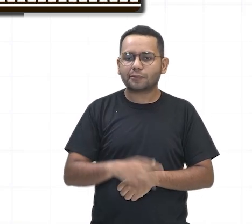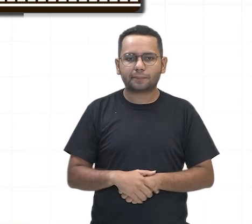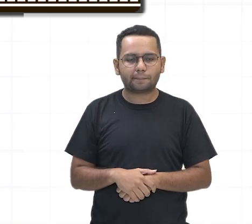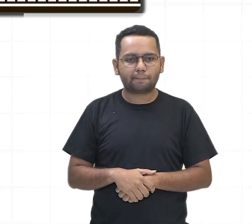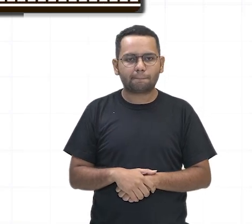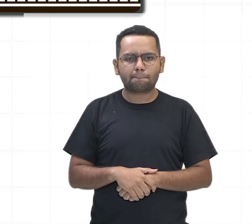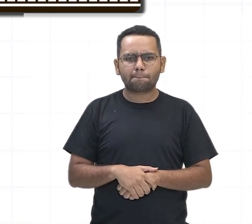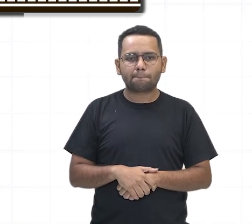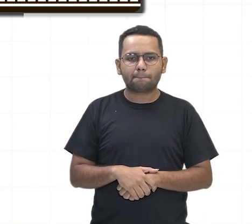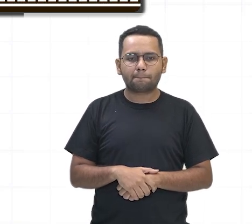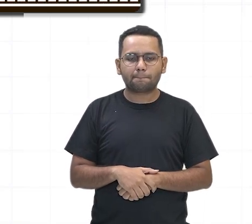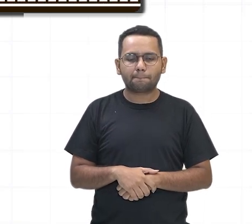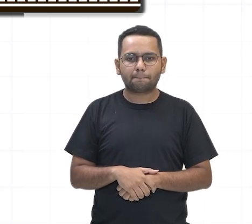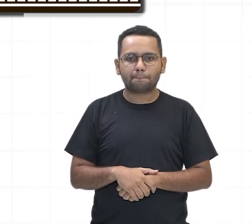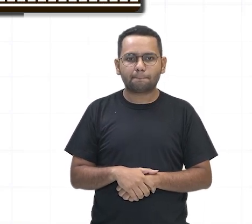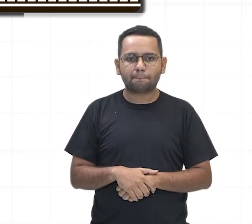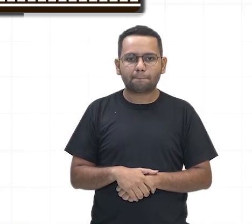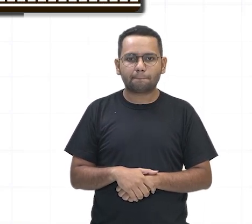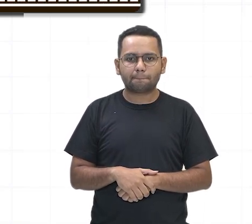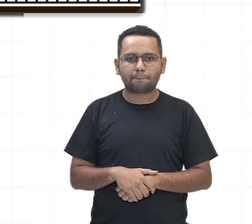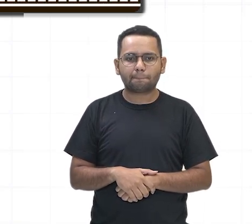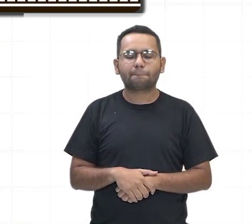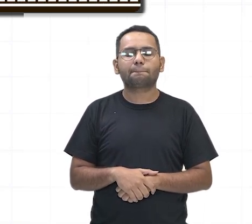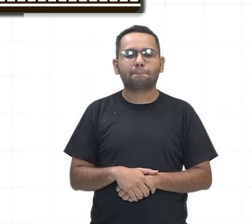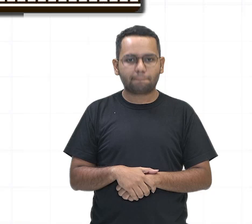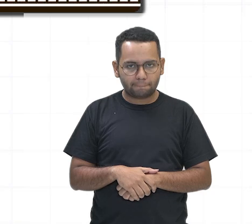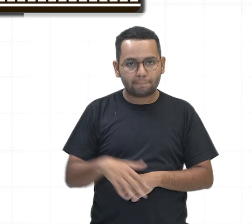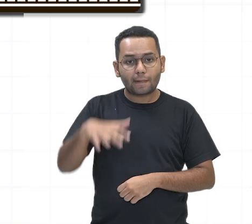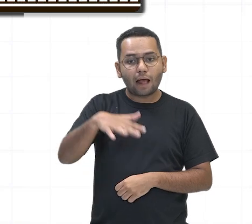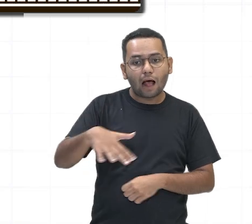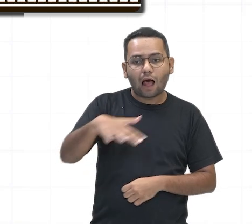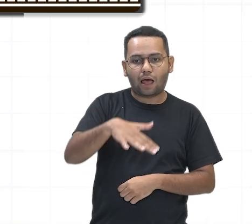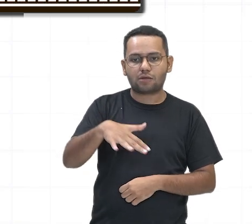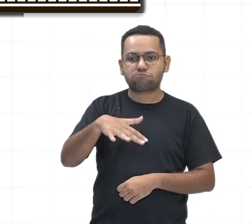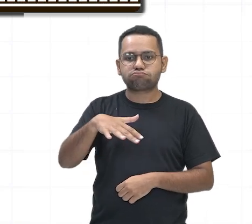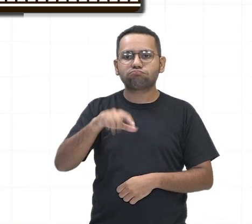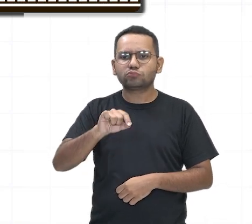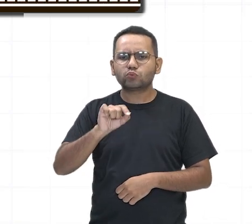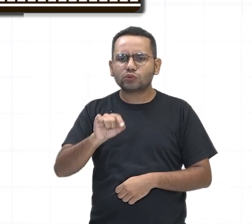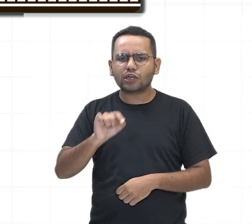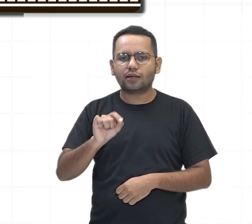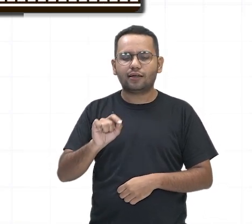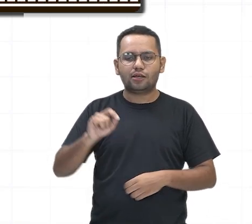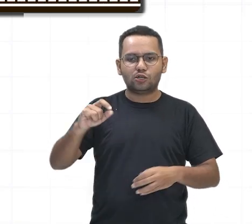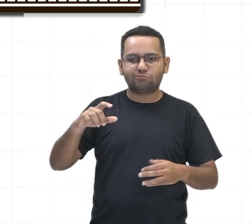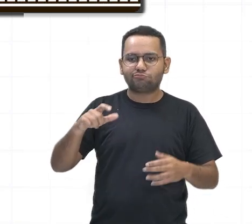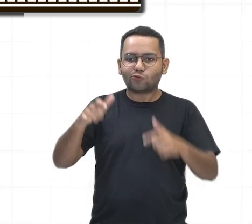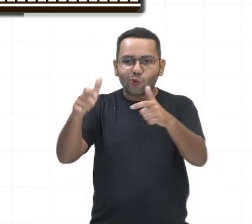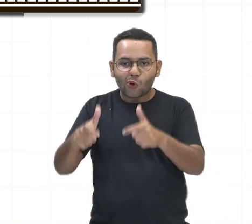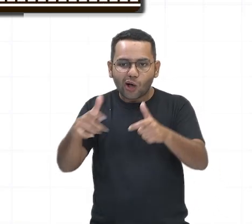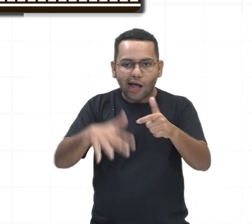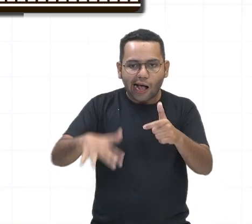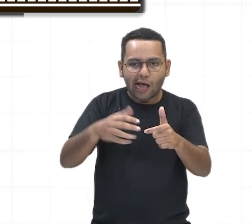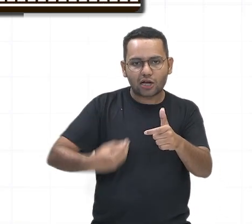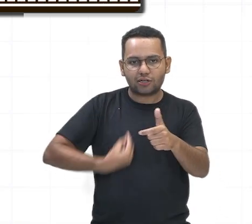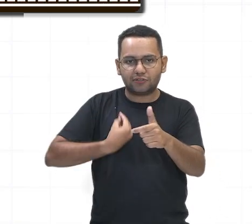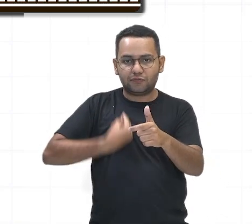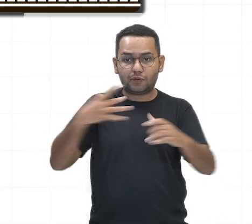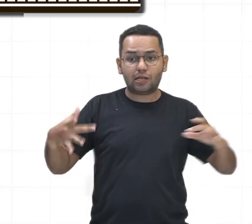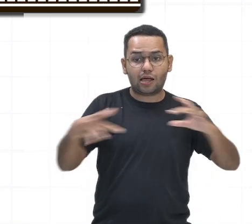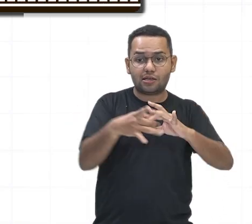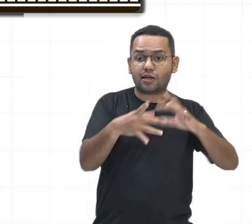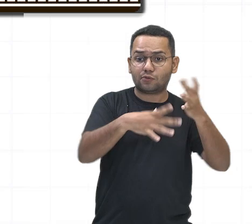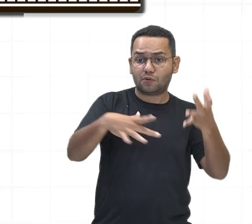uma ética de vivência dos povos indígenas que pode ser definida como um conjunto de crenças, práticas